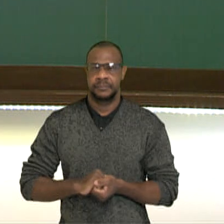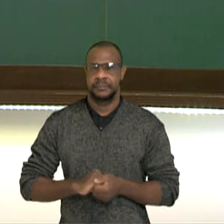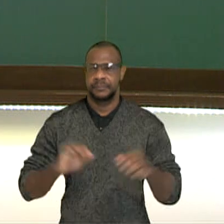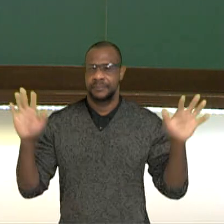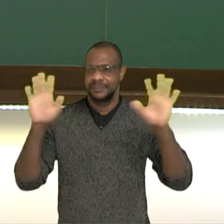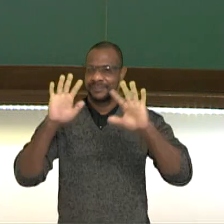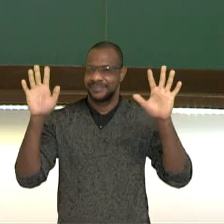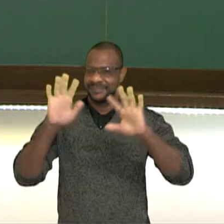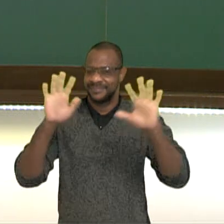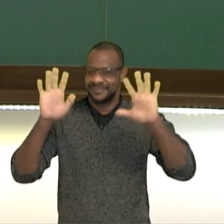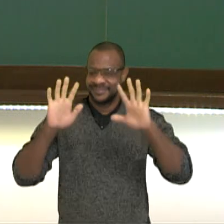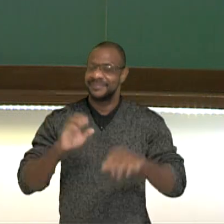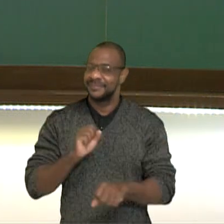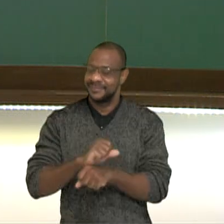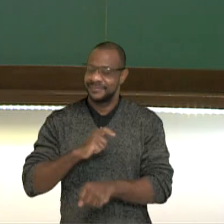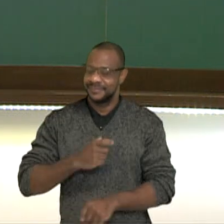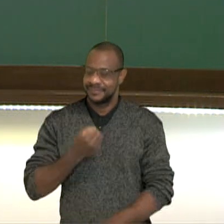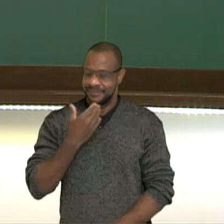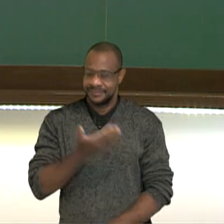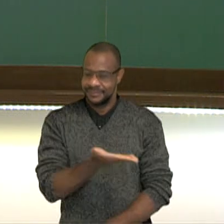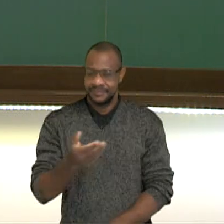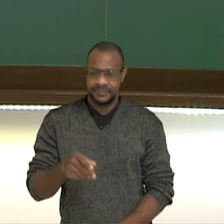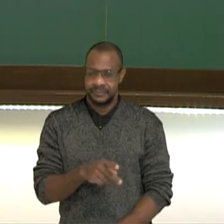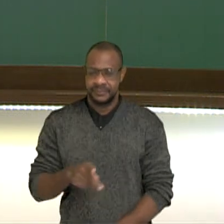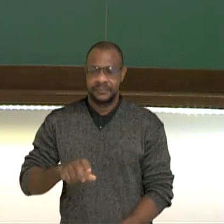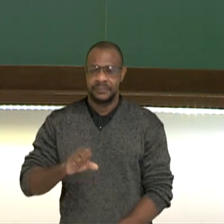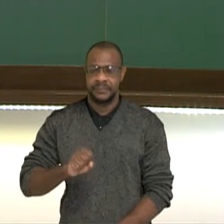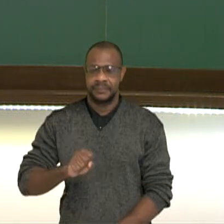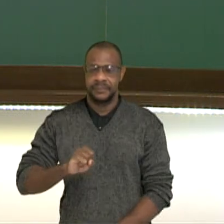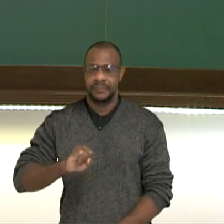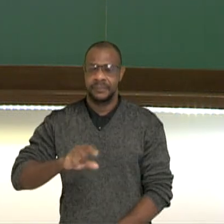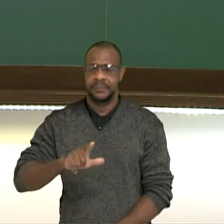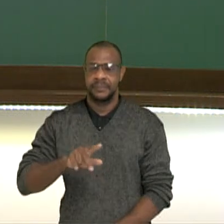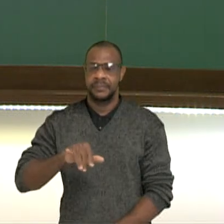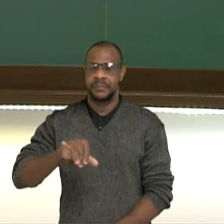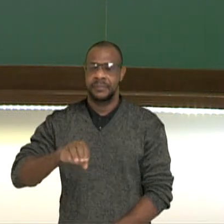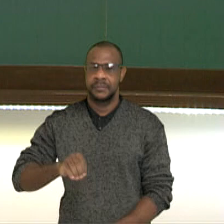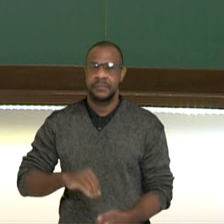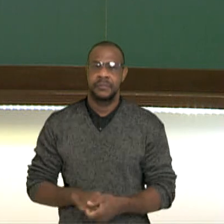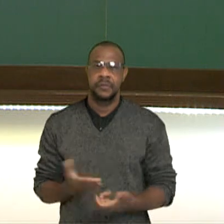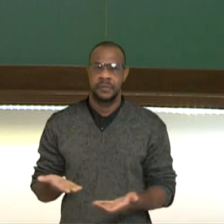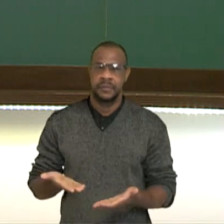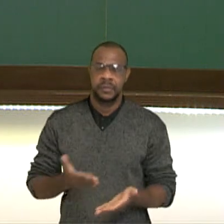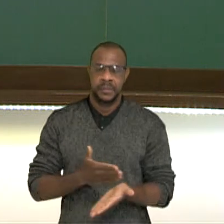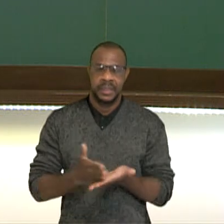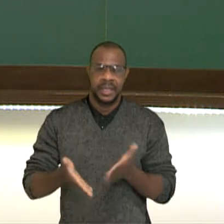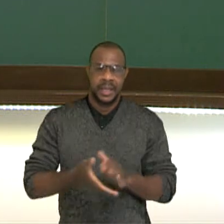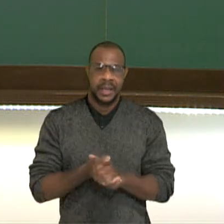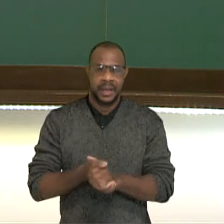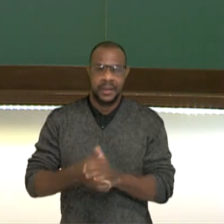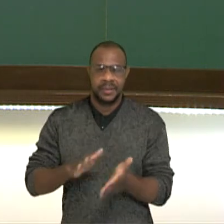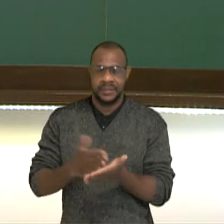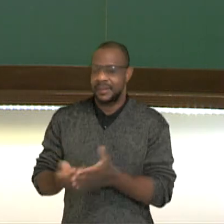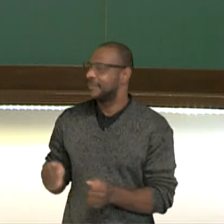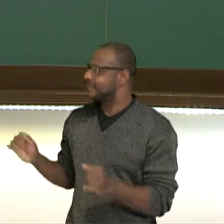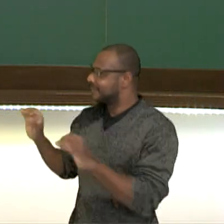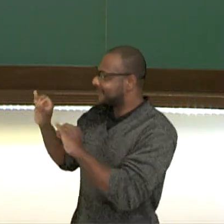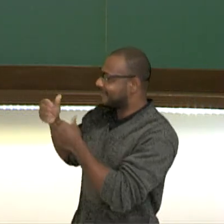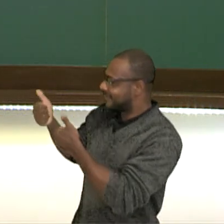Hi everyone, espero que todos vocês estejam bem. Eu sou o professor Silvio e vamos começar a nossa aula cumprimentando o nosso intérprete. Hi Val!